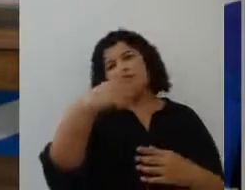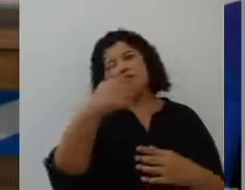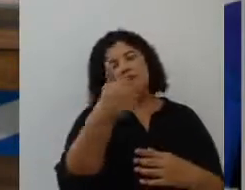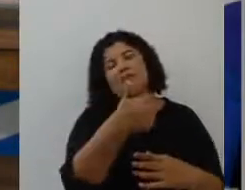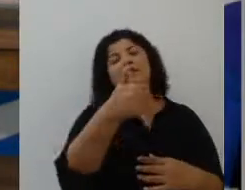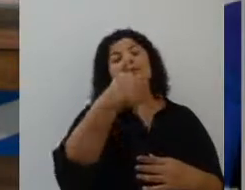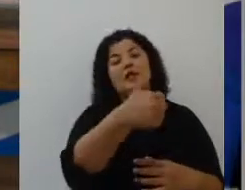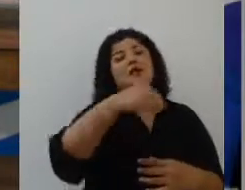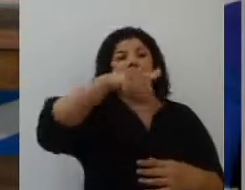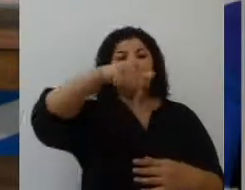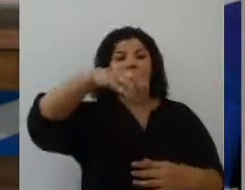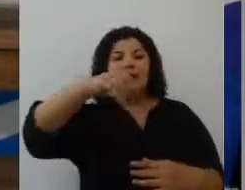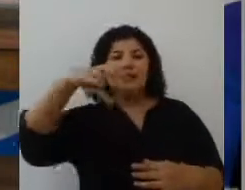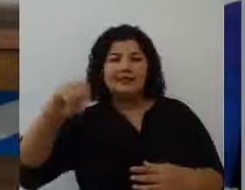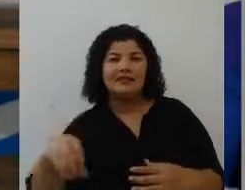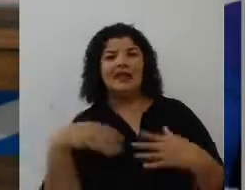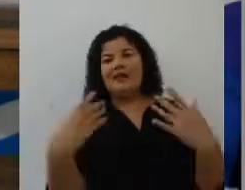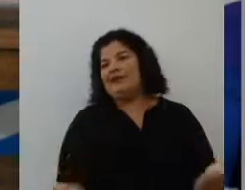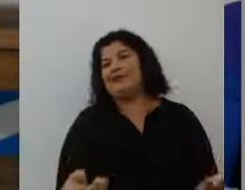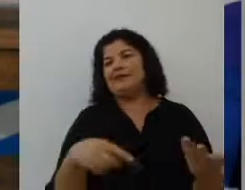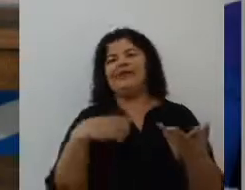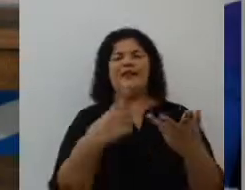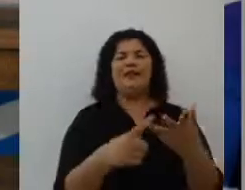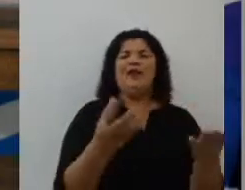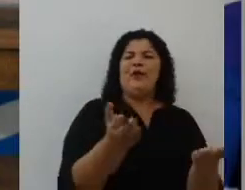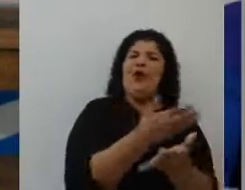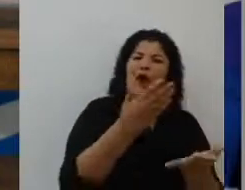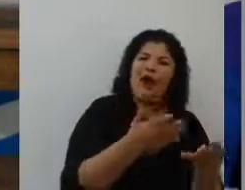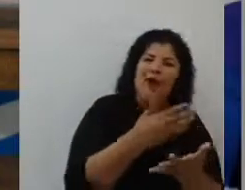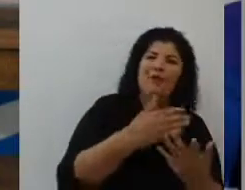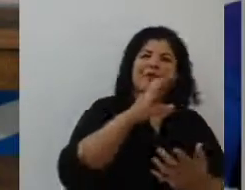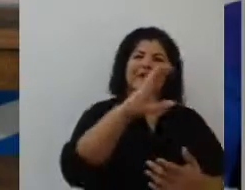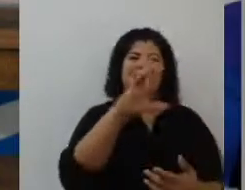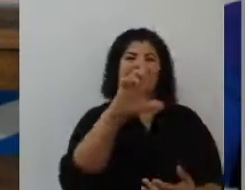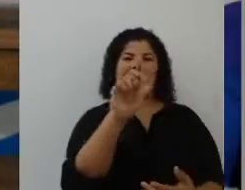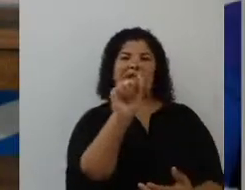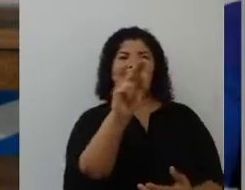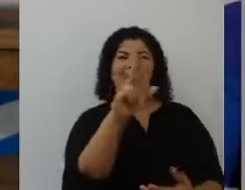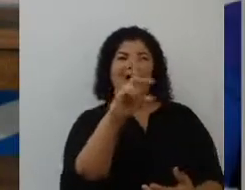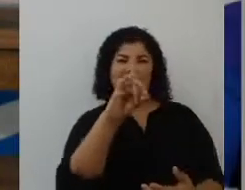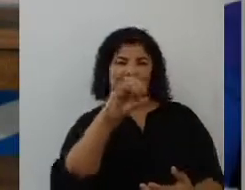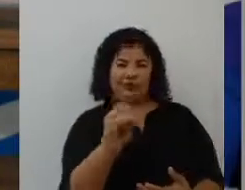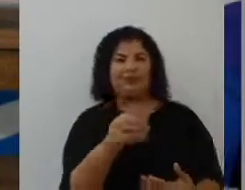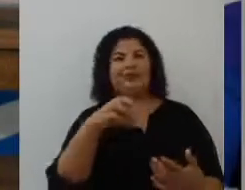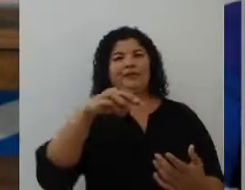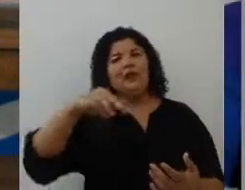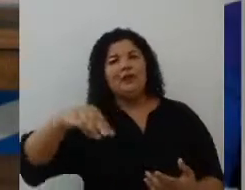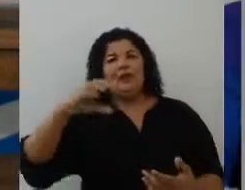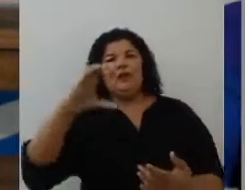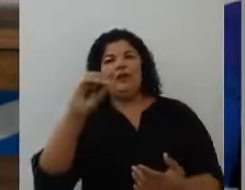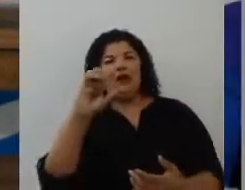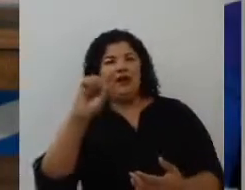Obras, do Cláudio Manuel da Costa, de 1768. Romantismo,